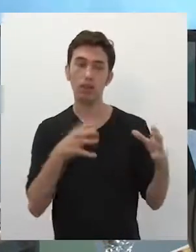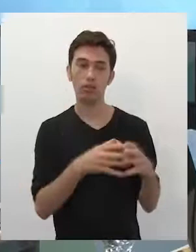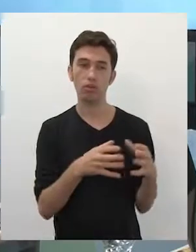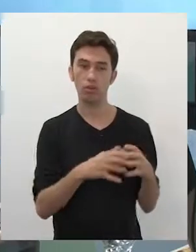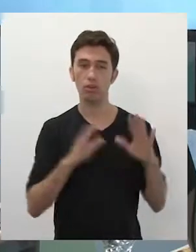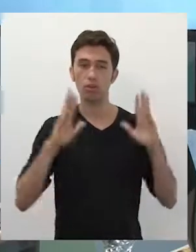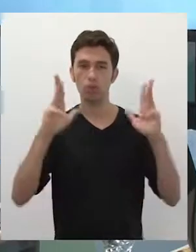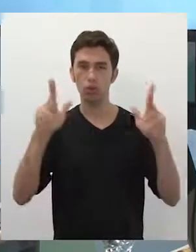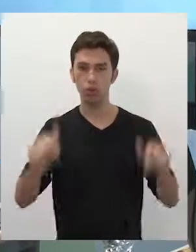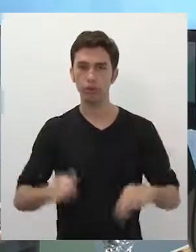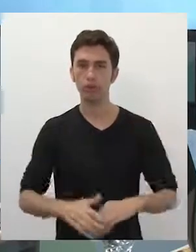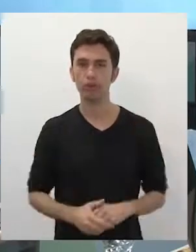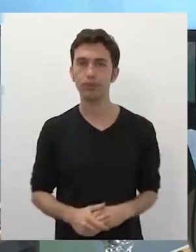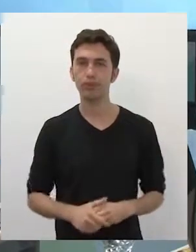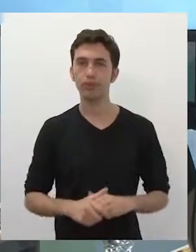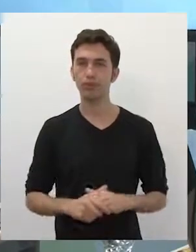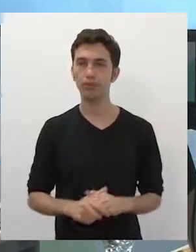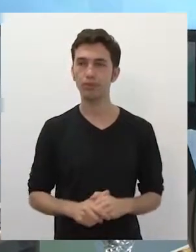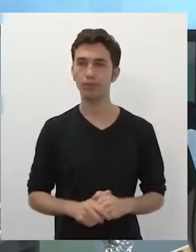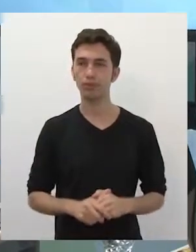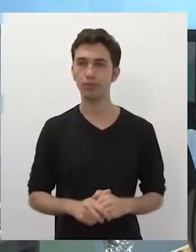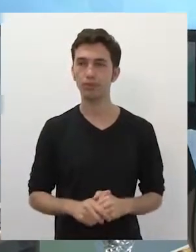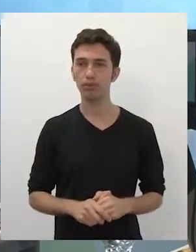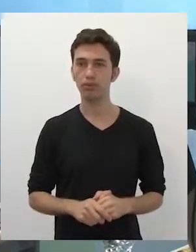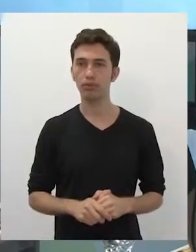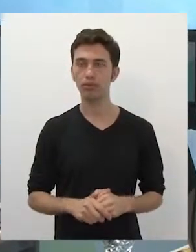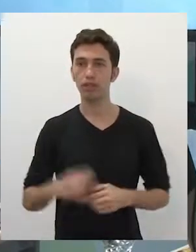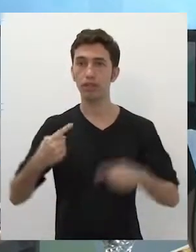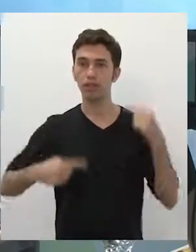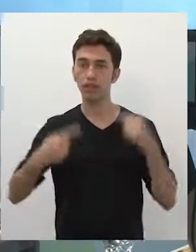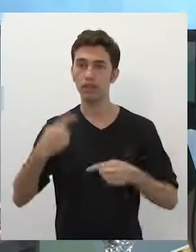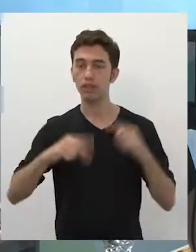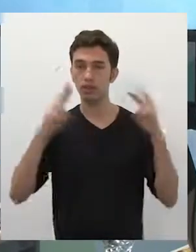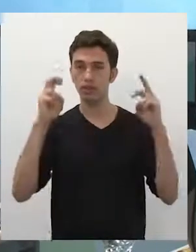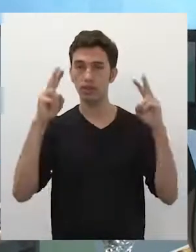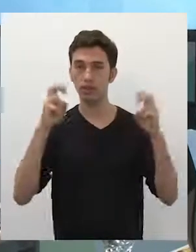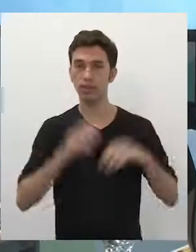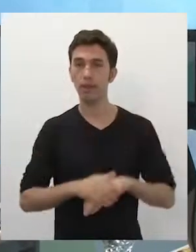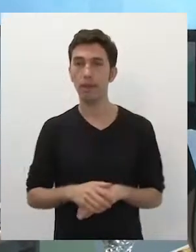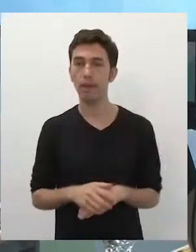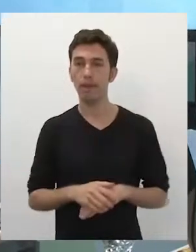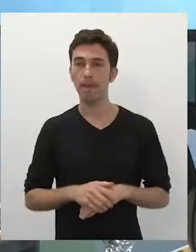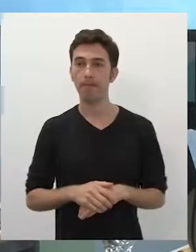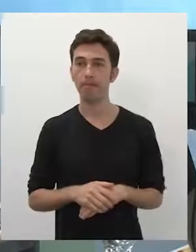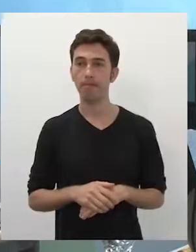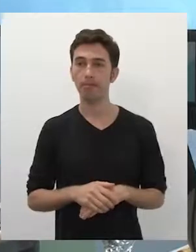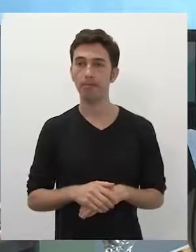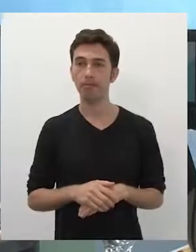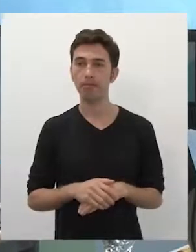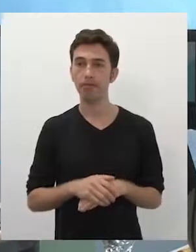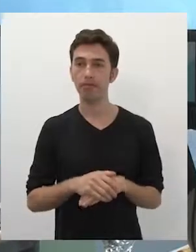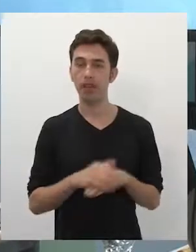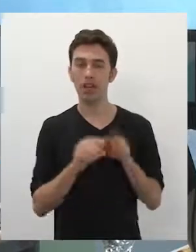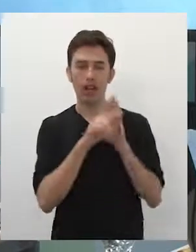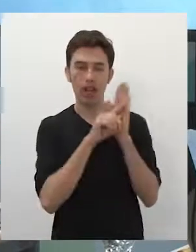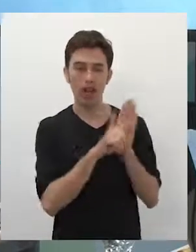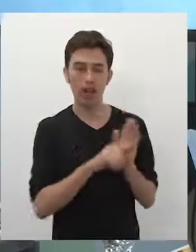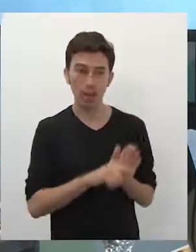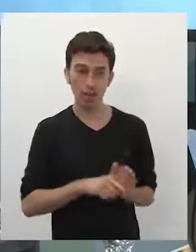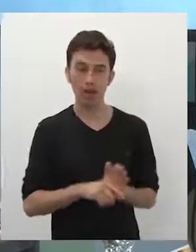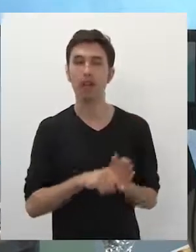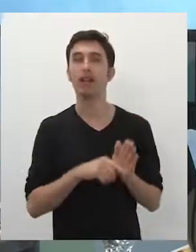modo geral, tá? Então, eles discutem o tema aí entre o grupo, a apuração, como os alunos disseram aí, né? Então,